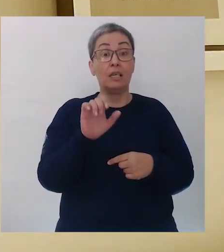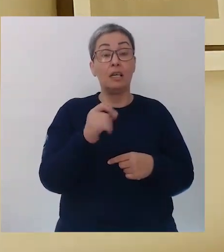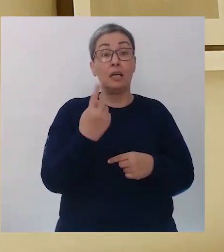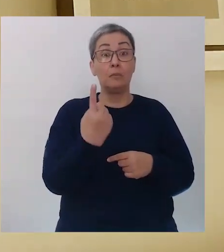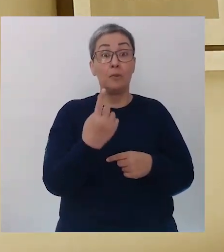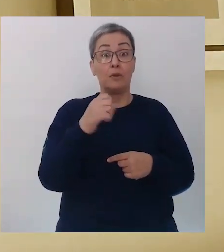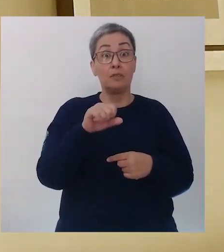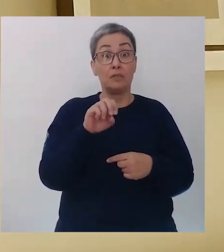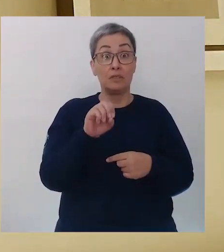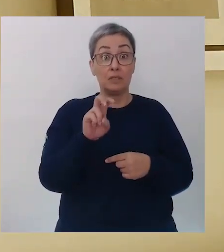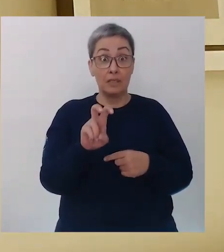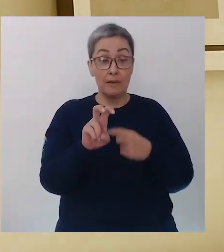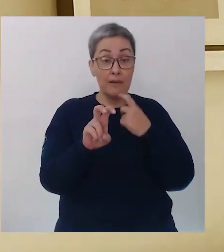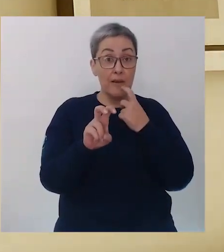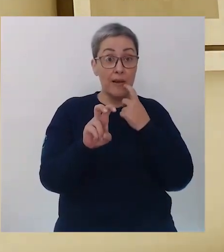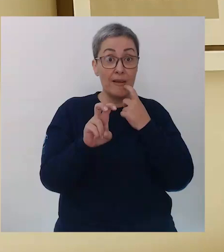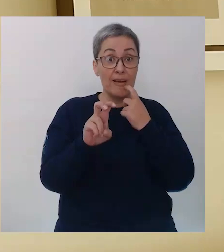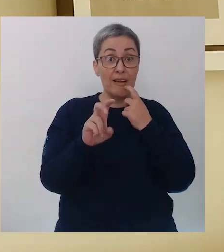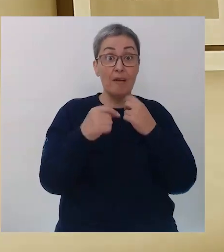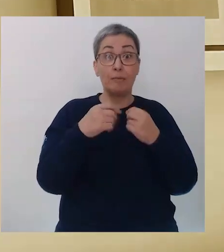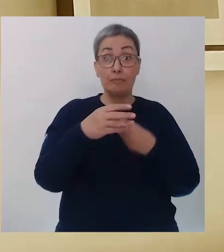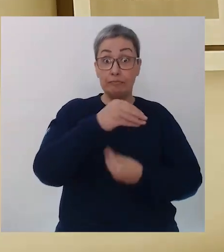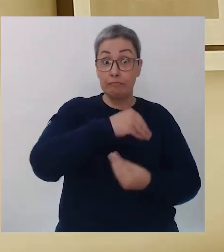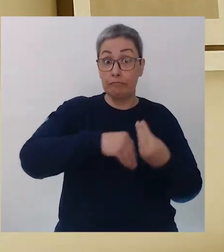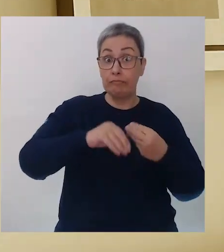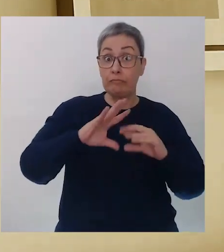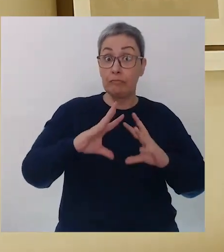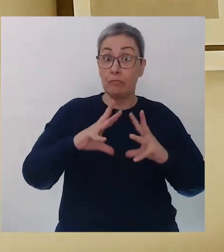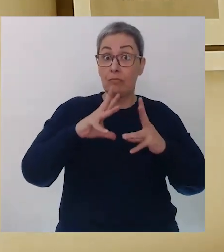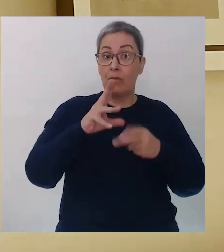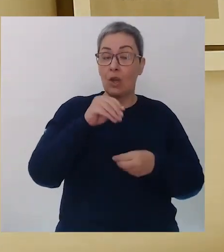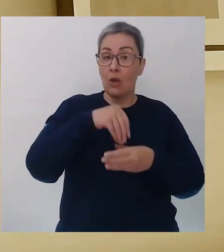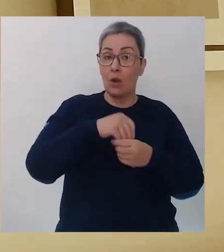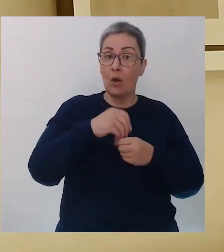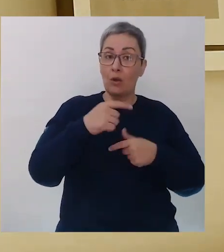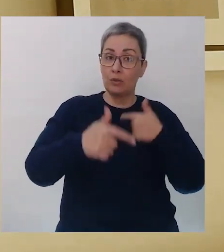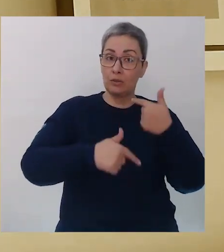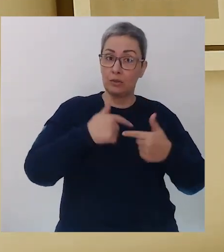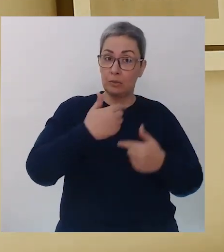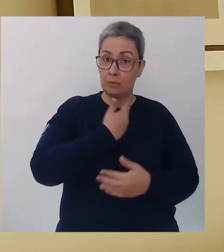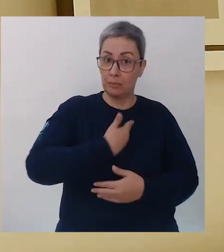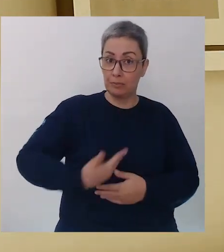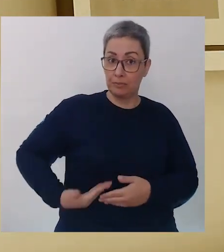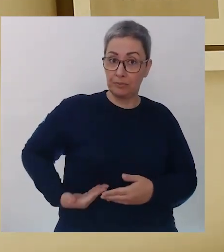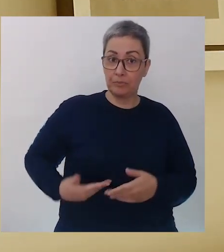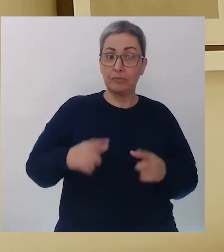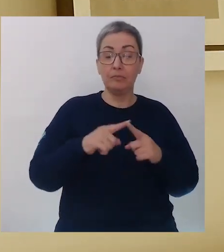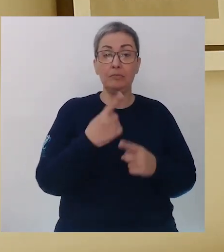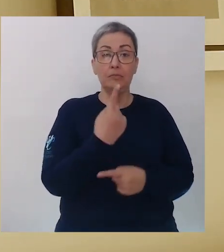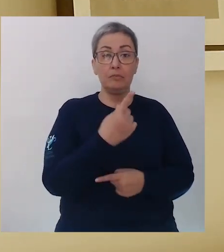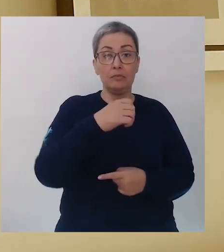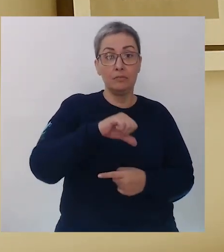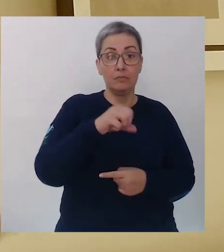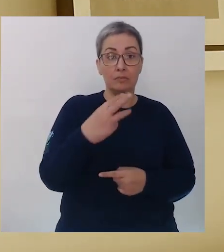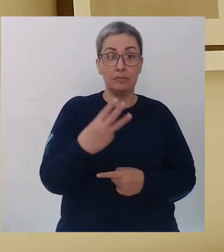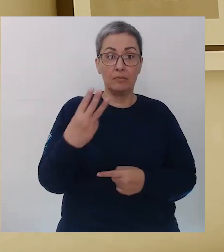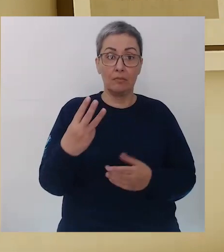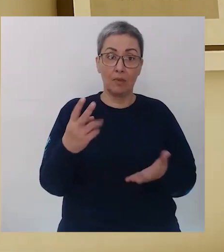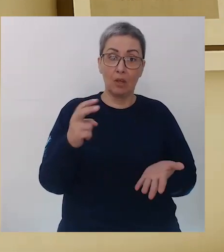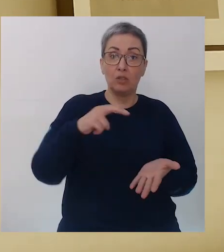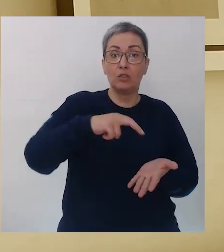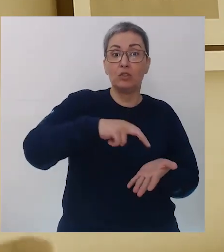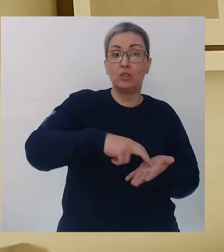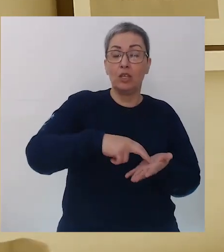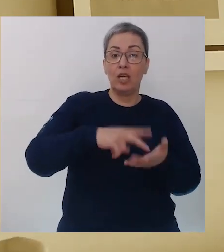1905 e envolveu-se completamente no serviço público. Em 1933, quando chegaram à